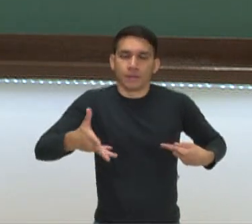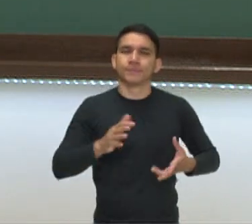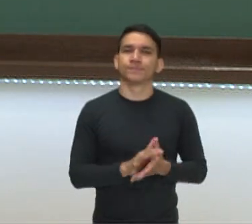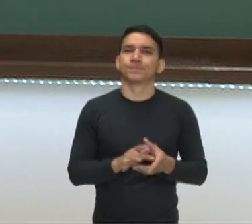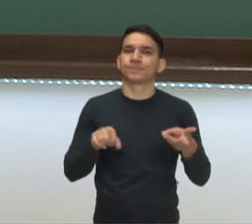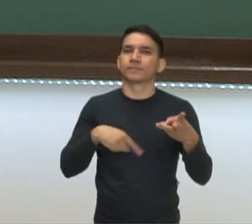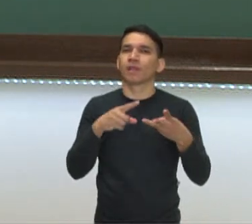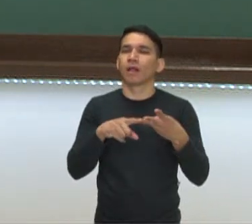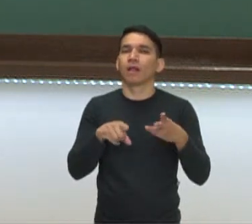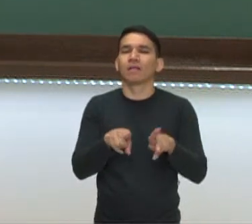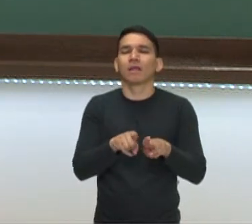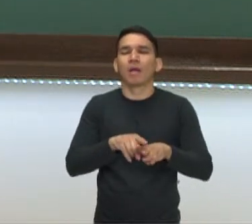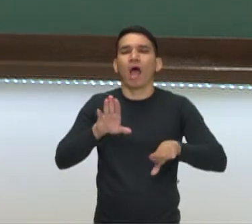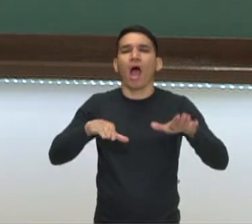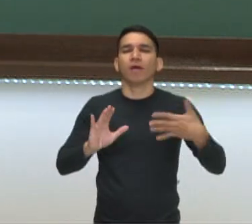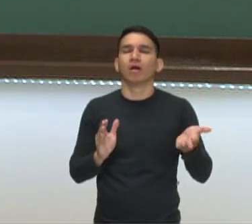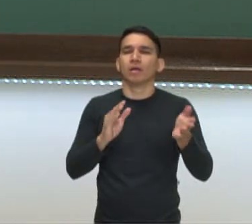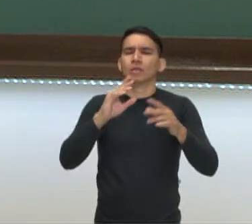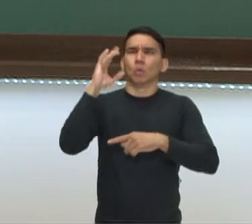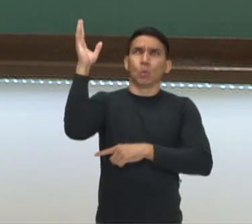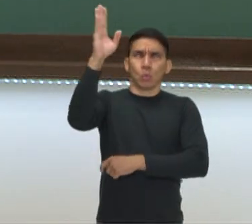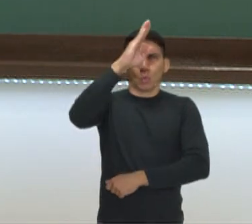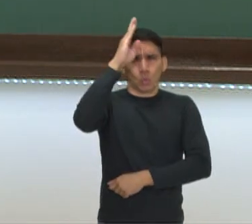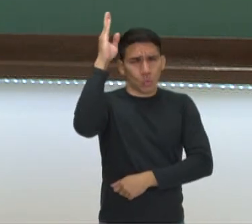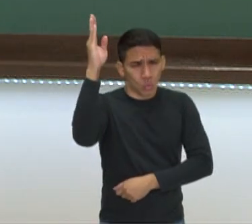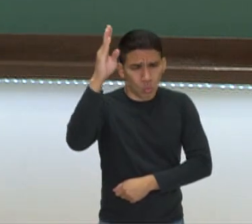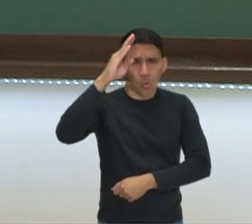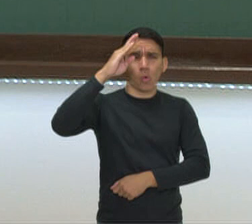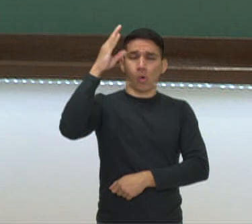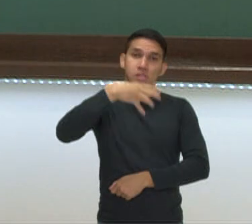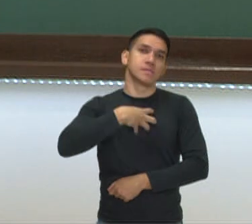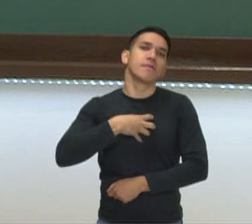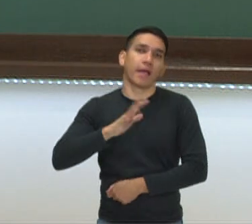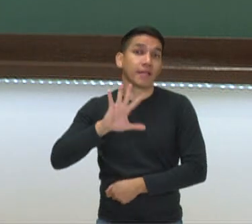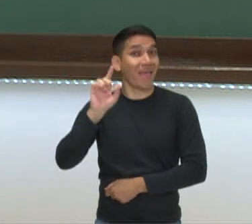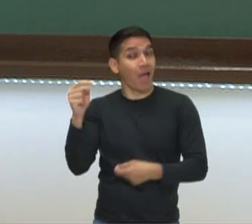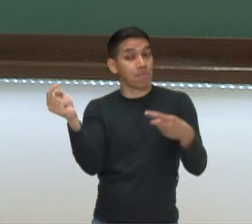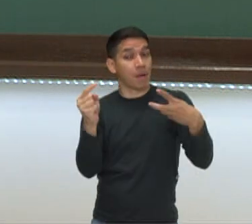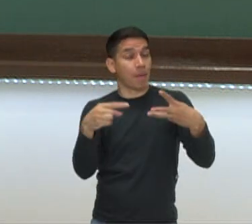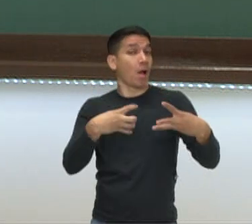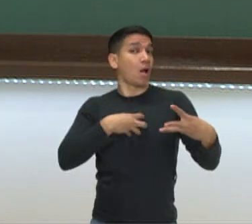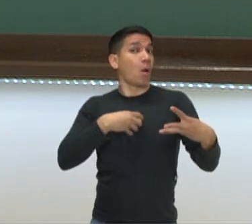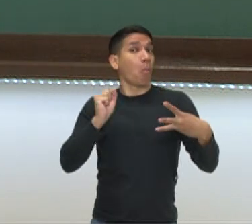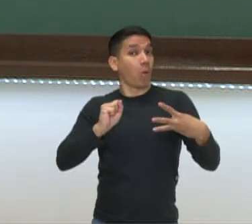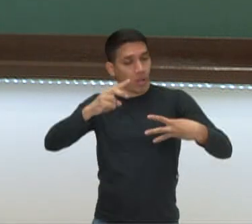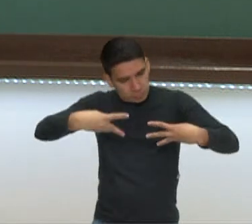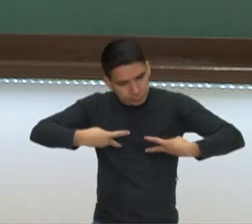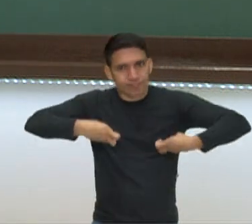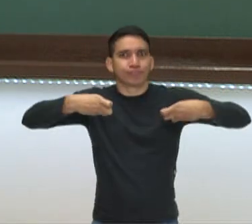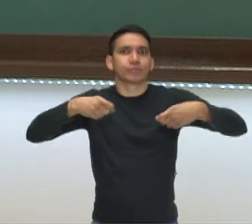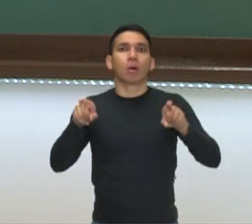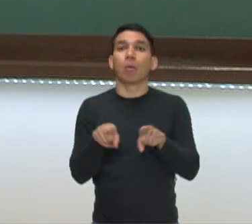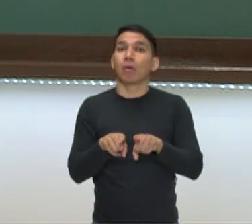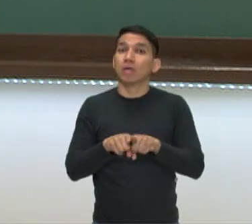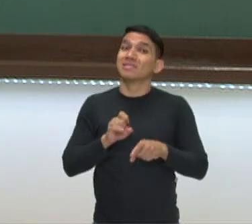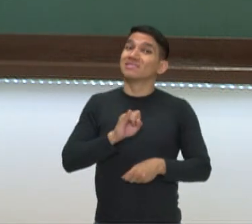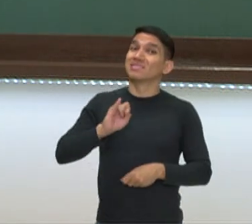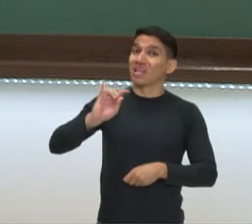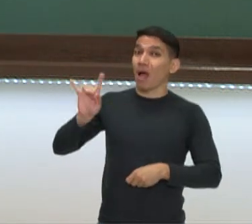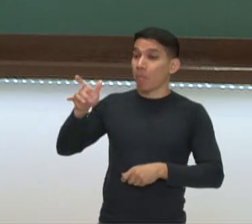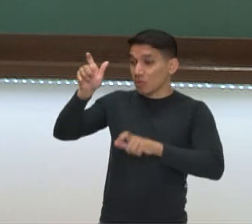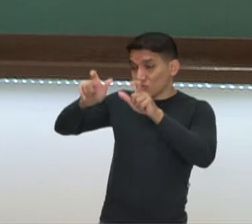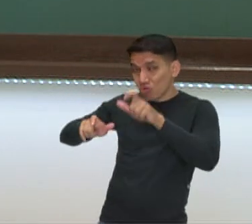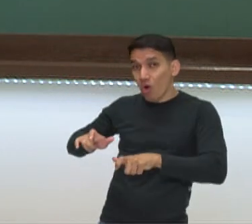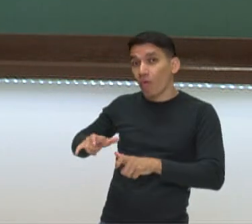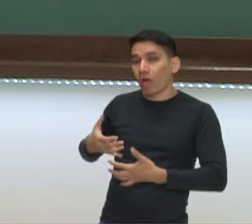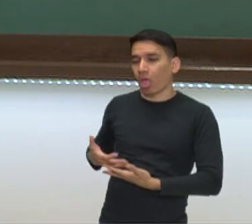meio desorientada, sentir tontura. Então esses são alguns sintomas que podem vir a aparecer quando a pessoa